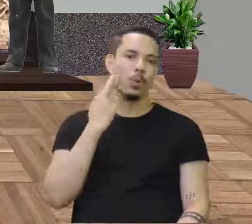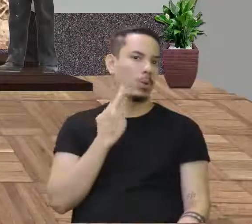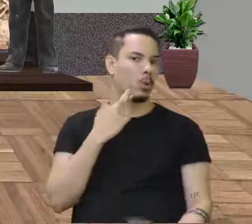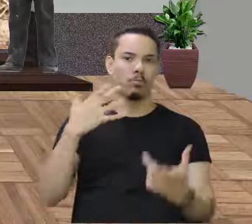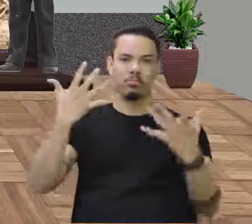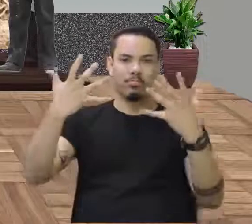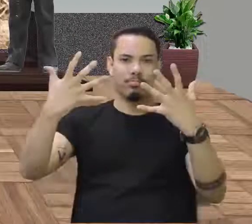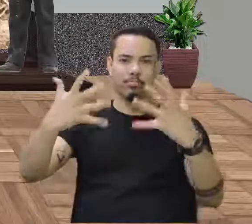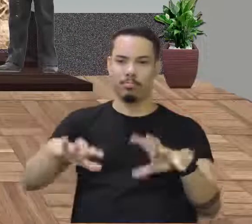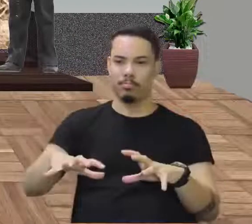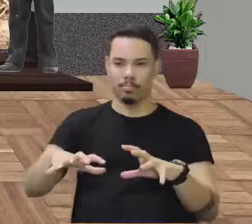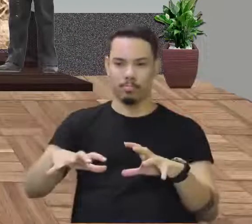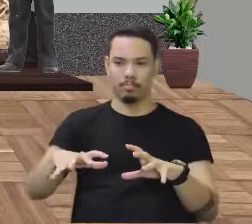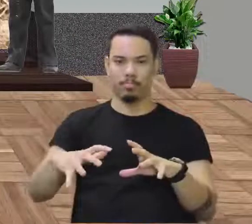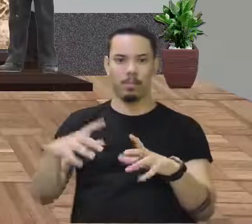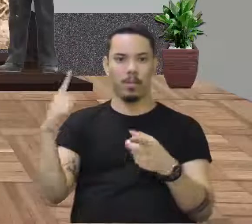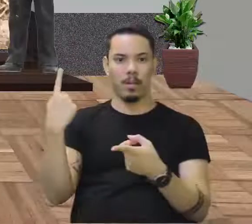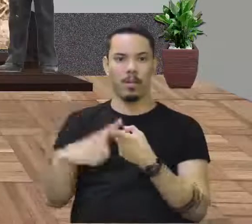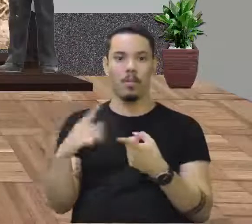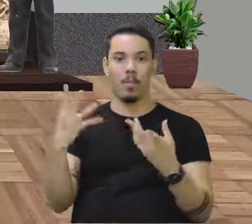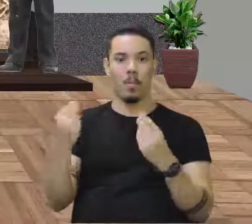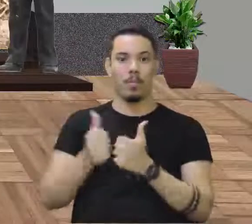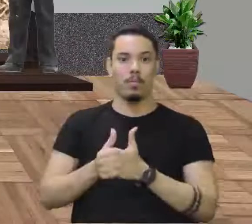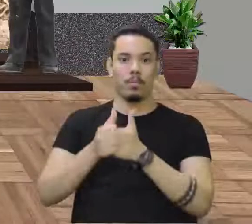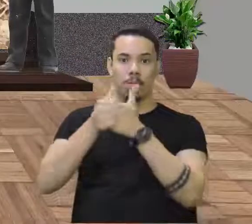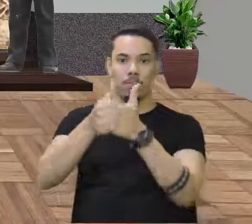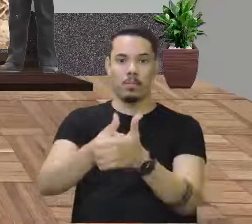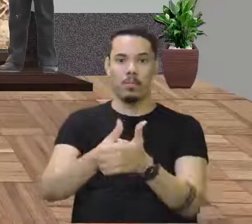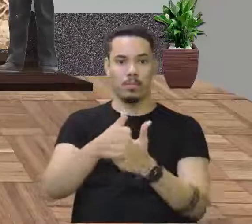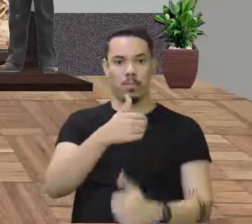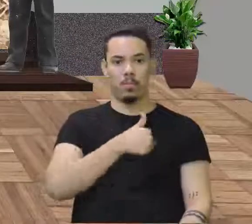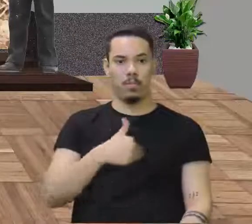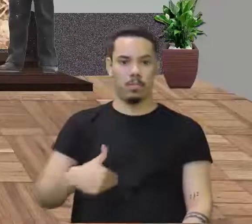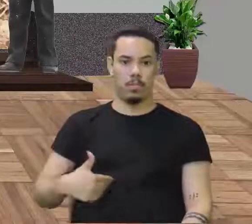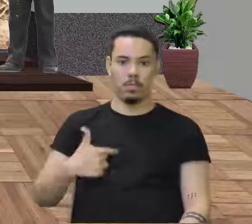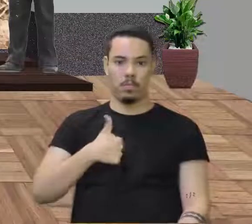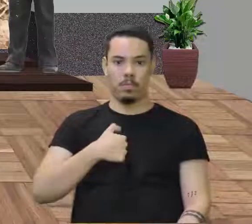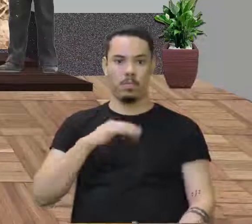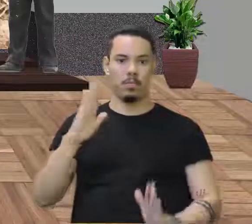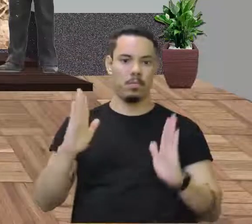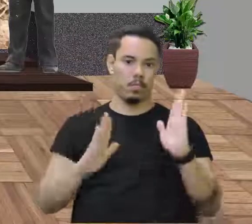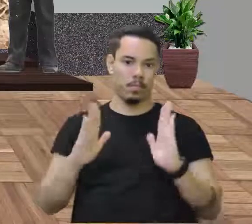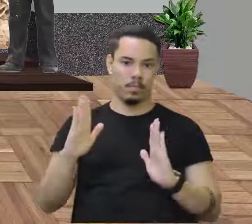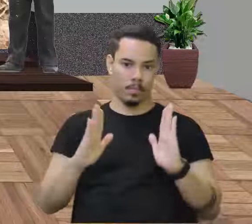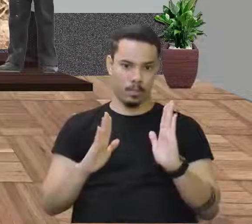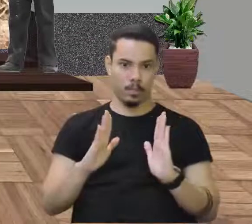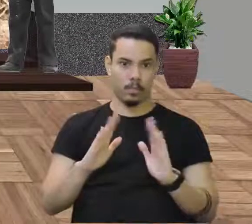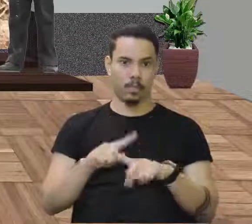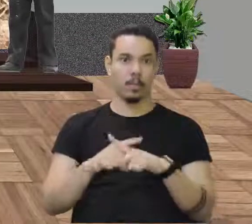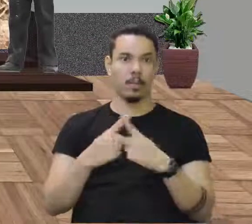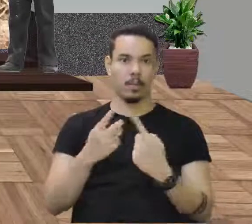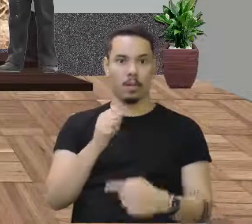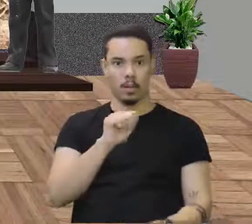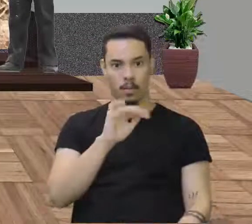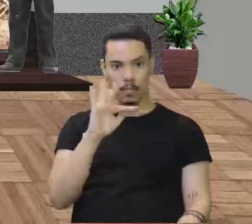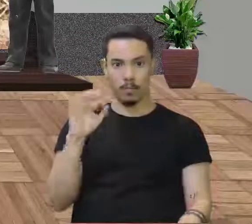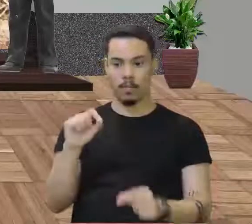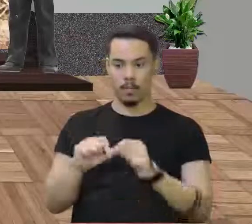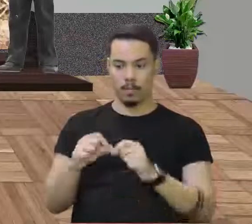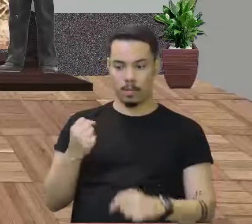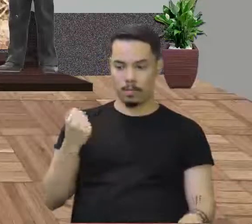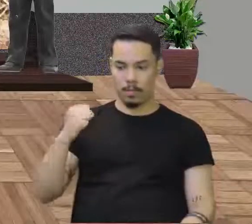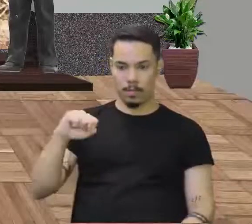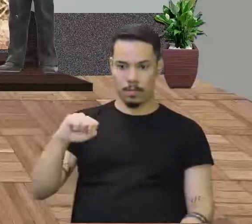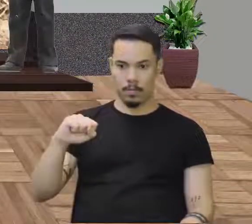cria em 43, porque ele vai ser muito perseguido no governo de Getúlio Vargas. E Aloysio Ferreira faz essa defesa de